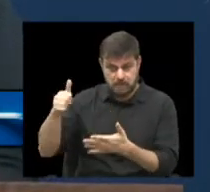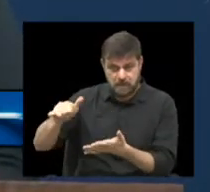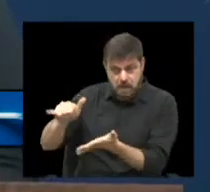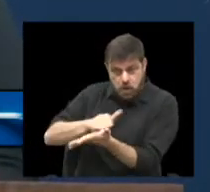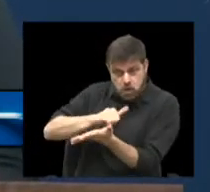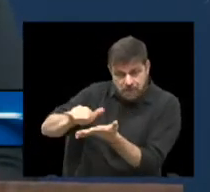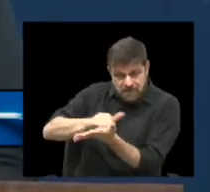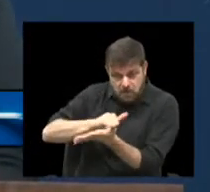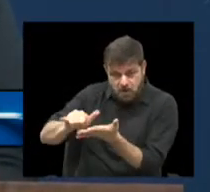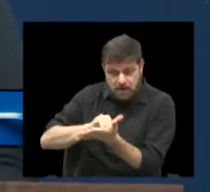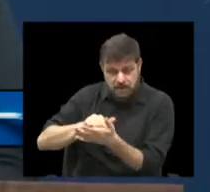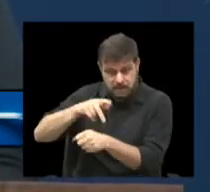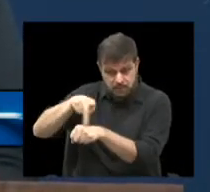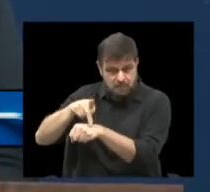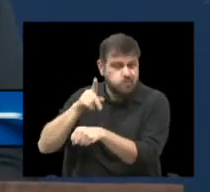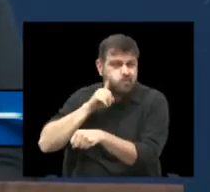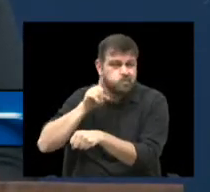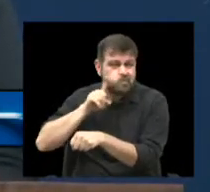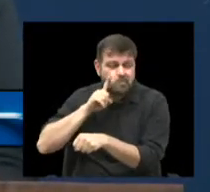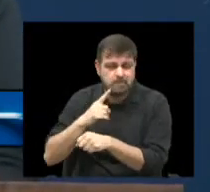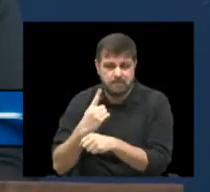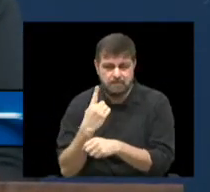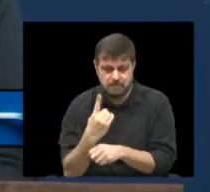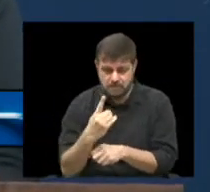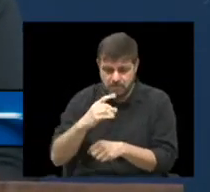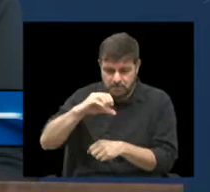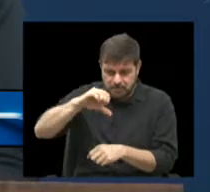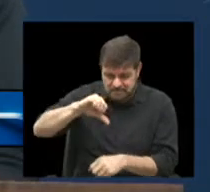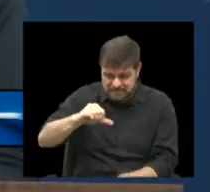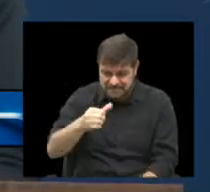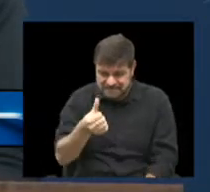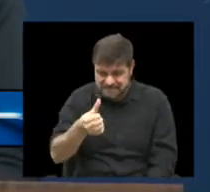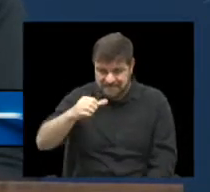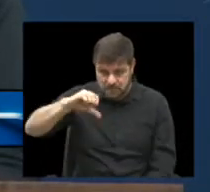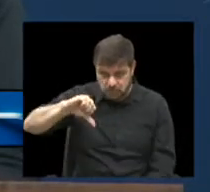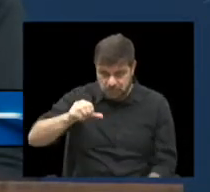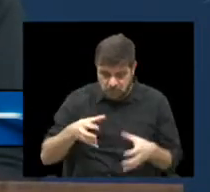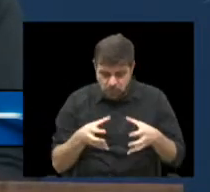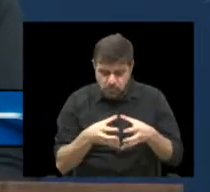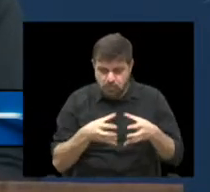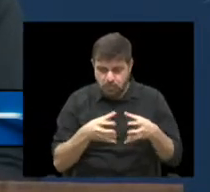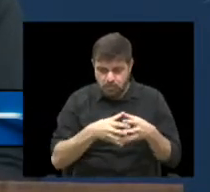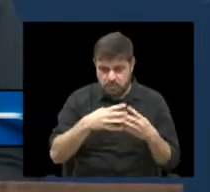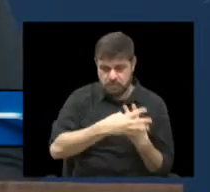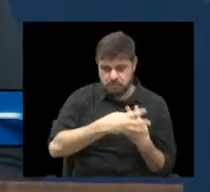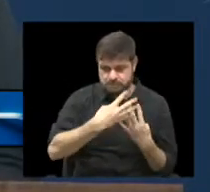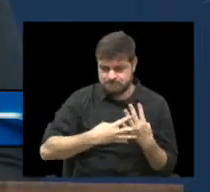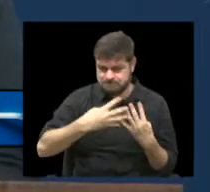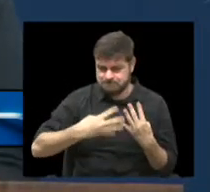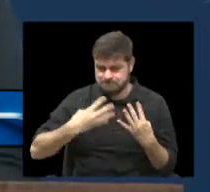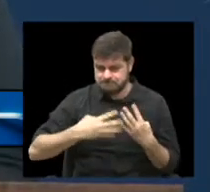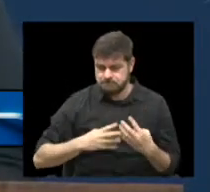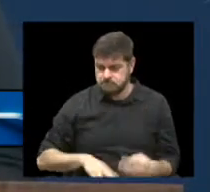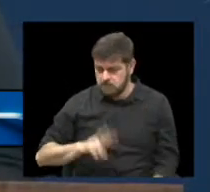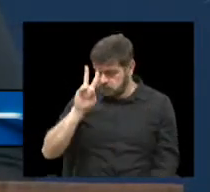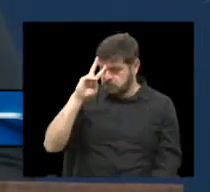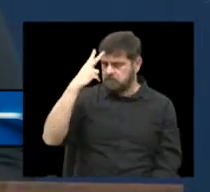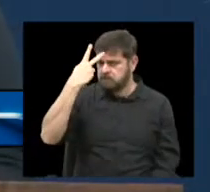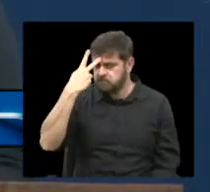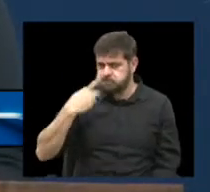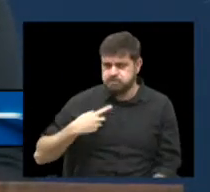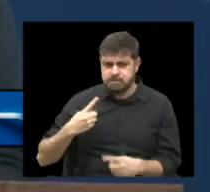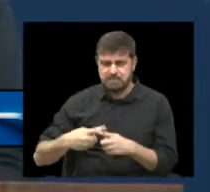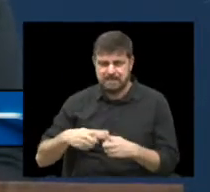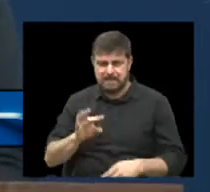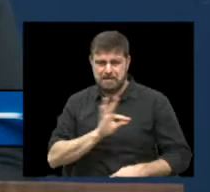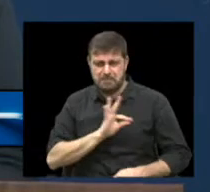em 1969, quando LGBTs, revoltados com a violência que sofriam da polícia